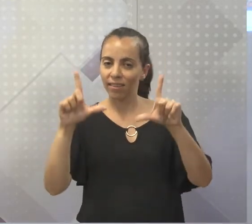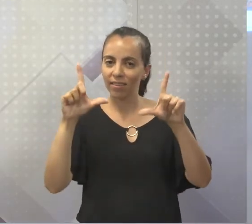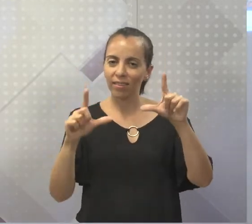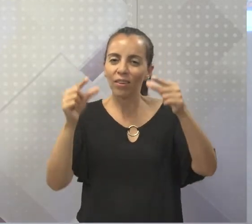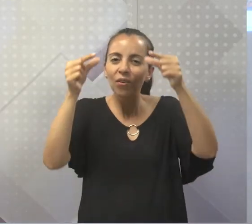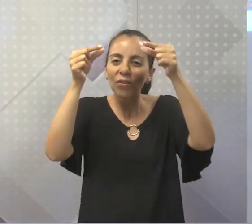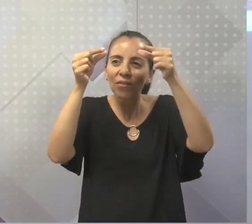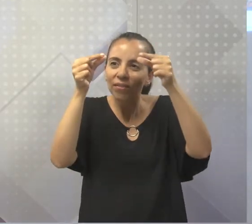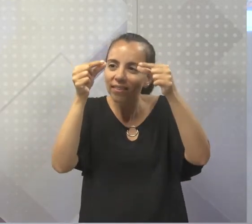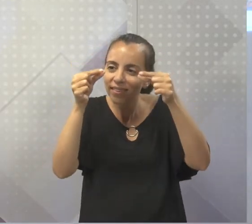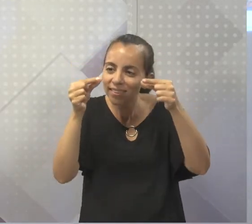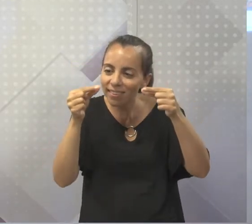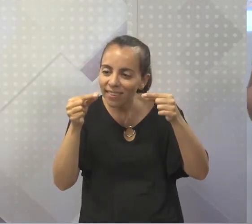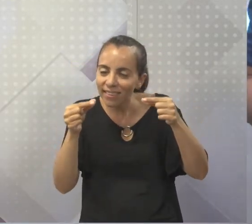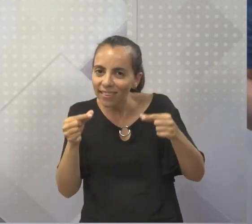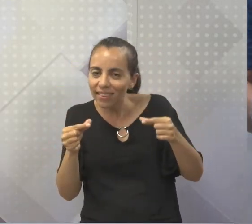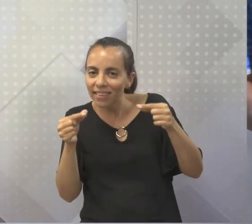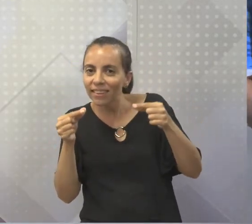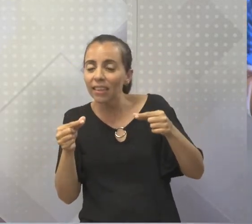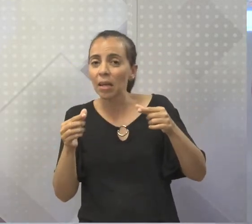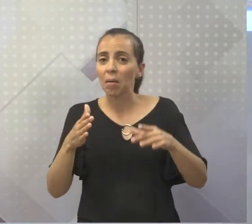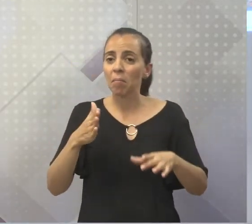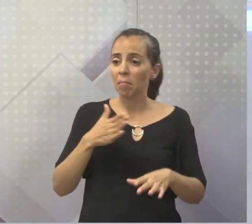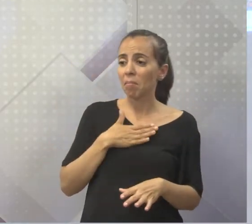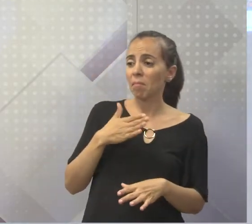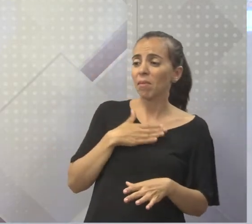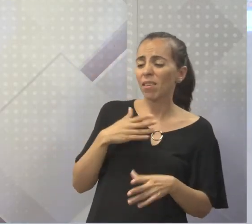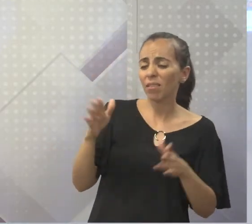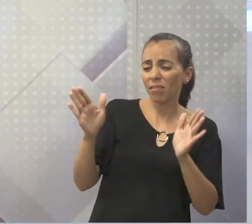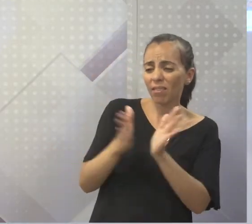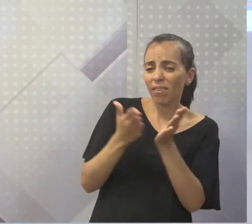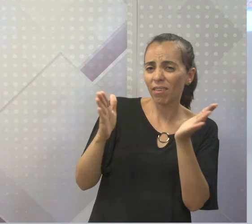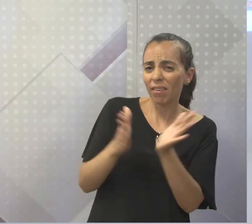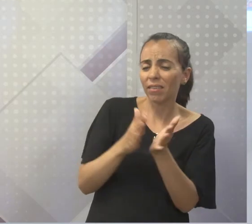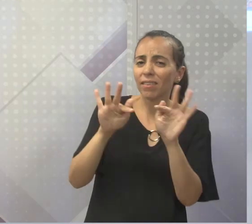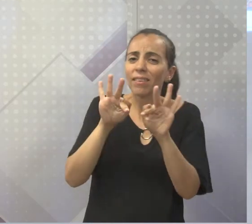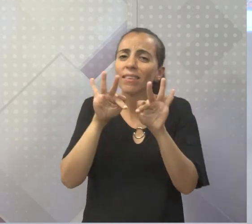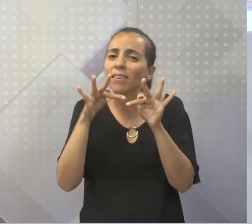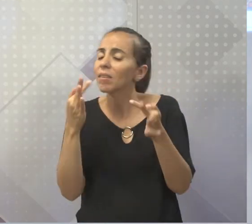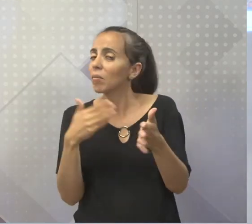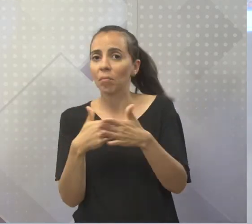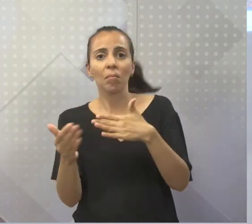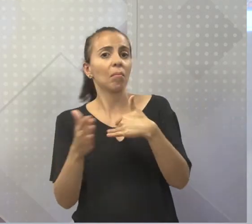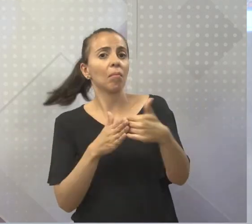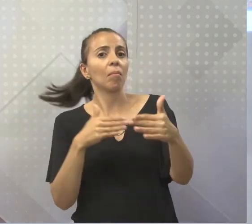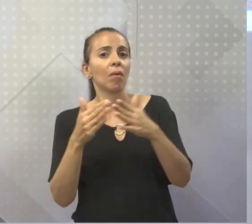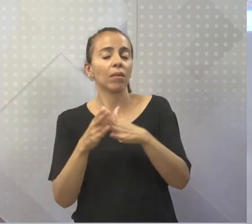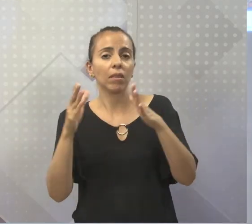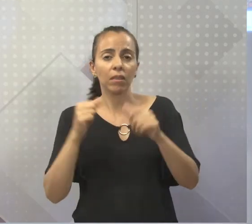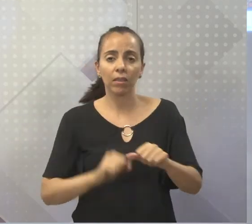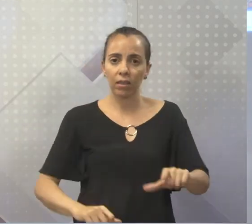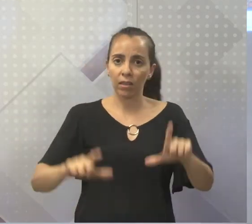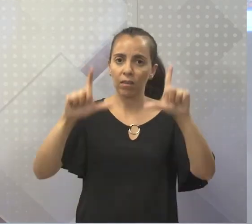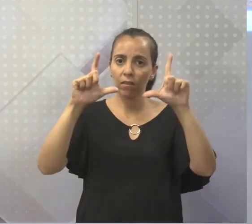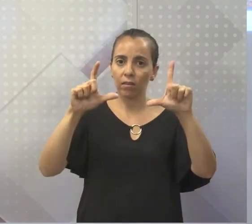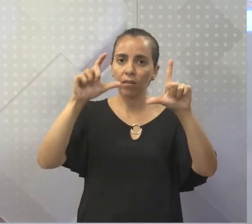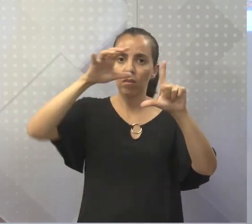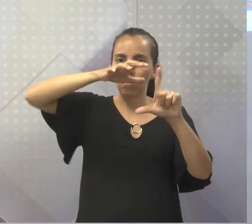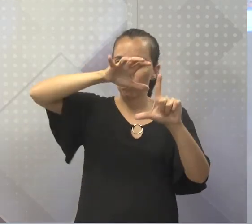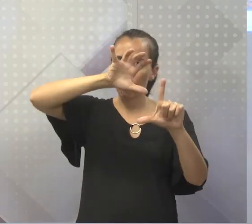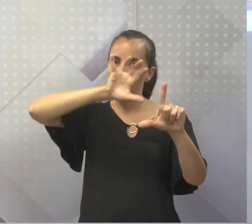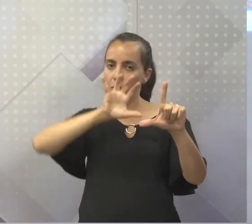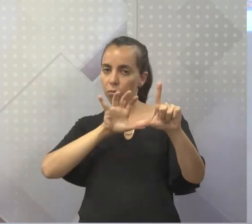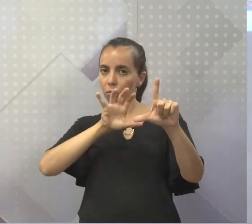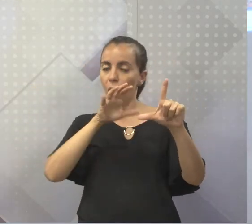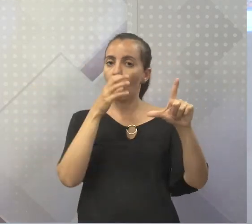ligo meio-dia parte suas aulas quatro da tarde do tem problema amigo o que você tem que ter é a